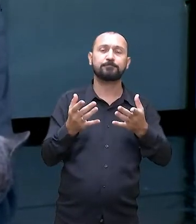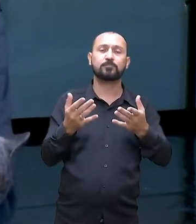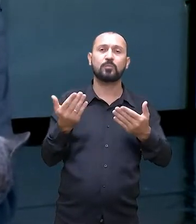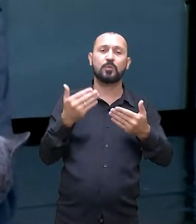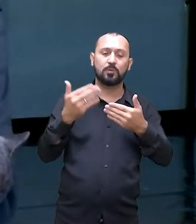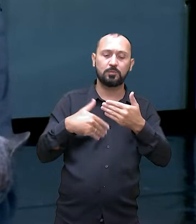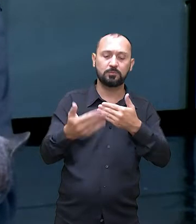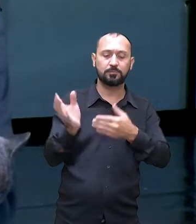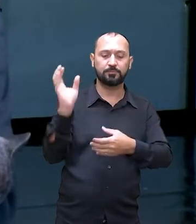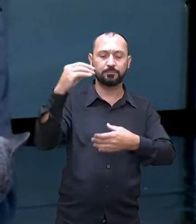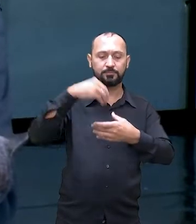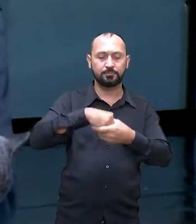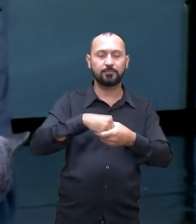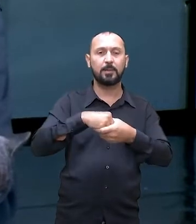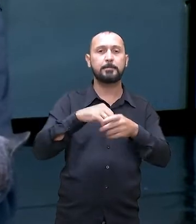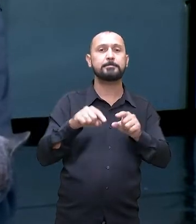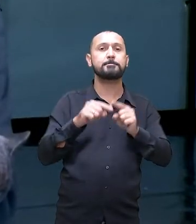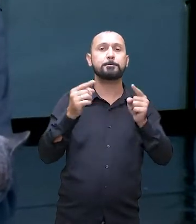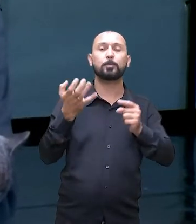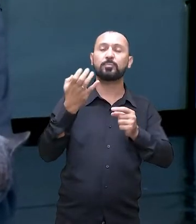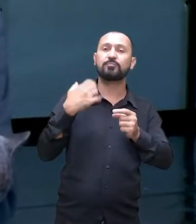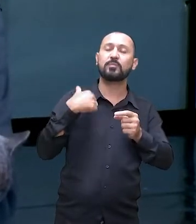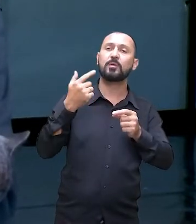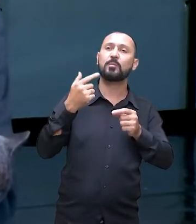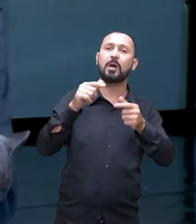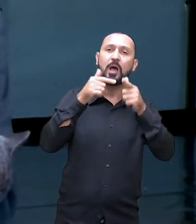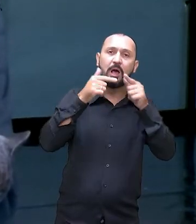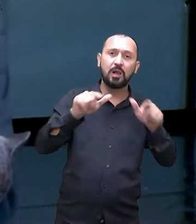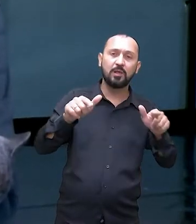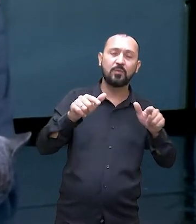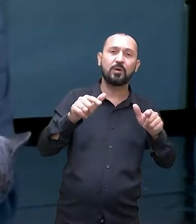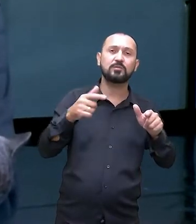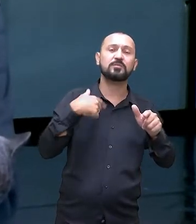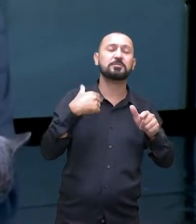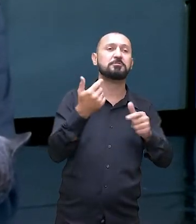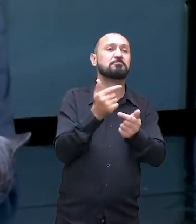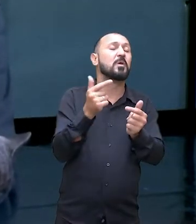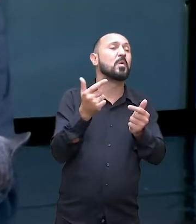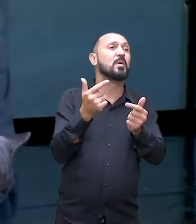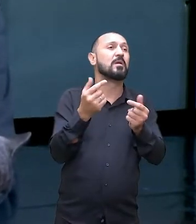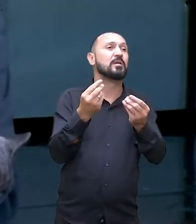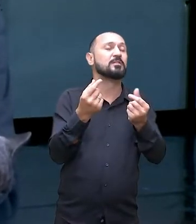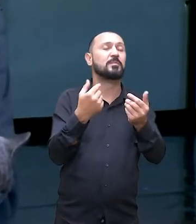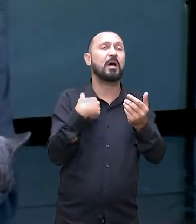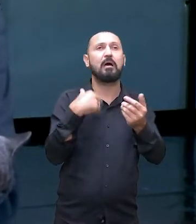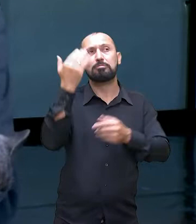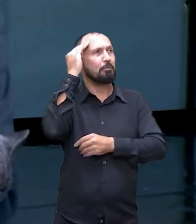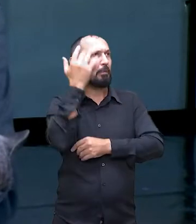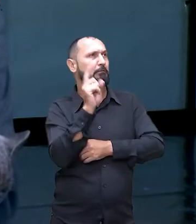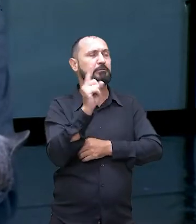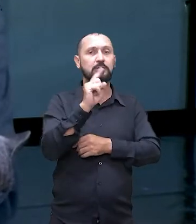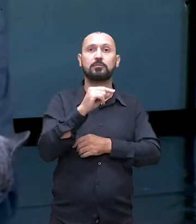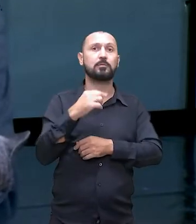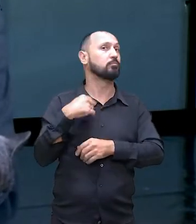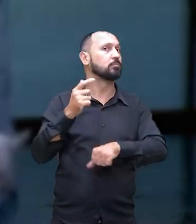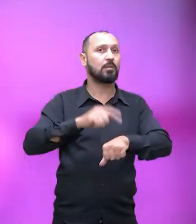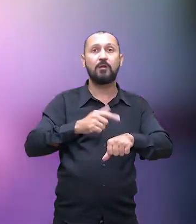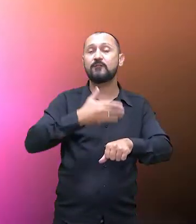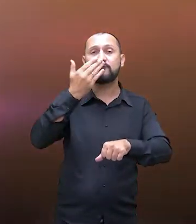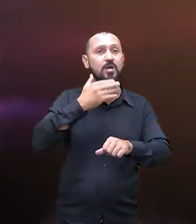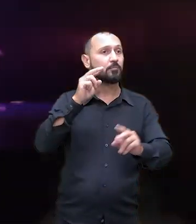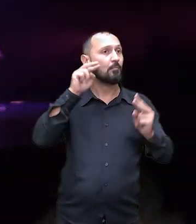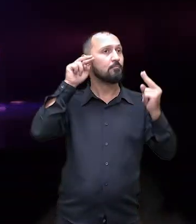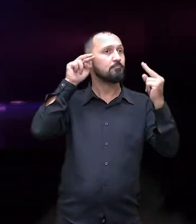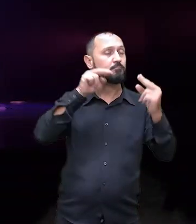nesse pensamento contemporâneo, que eu dou espaço para o outro ler do jeito que ele quer, ele não iria entender a mensagem que o espetáculo